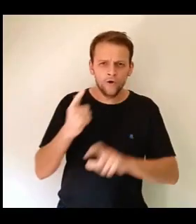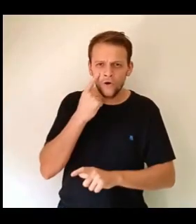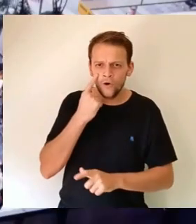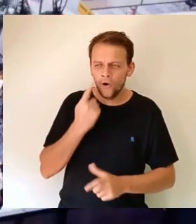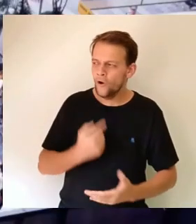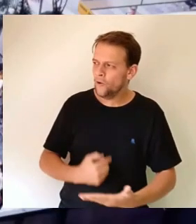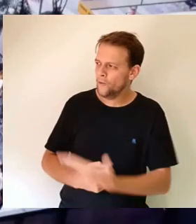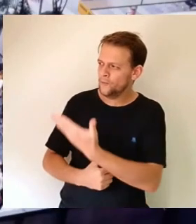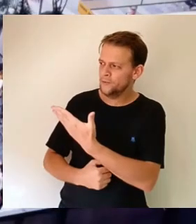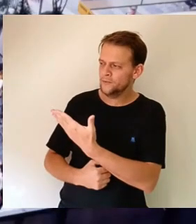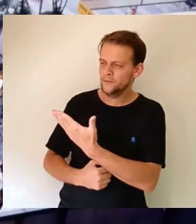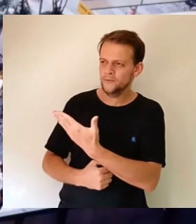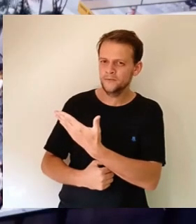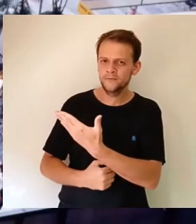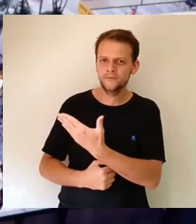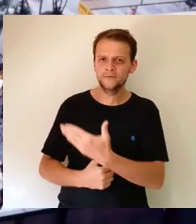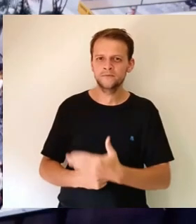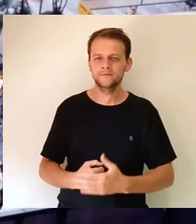algumas fotos aqui